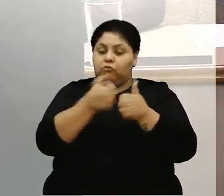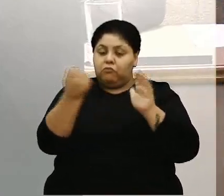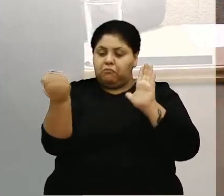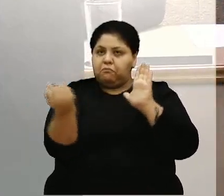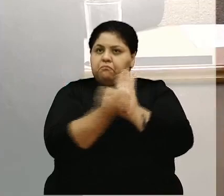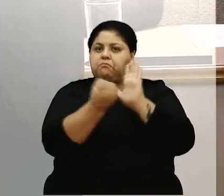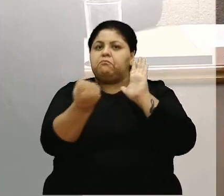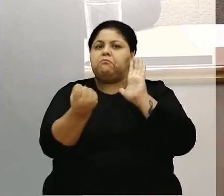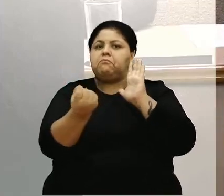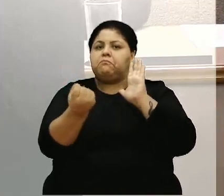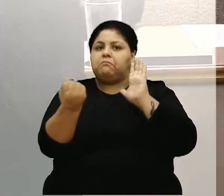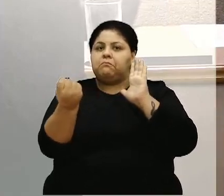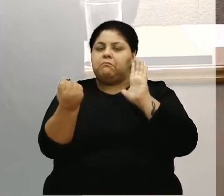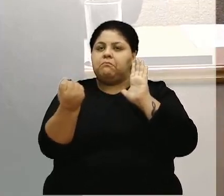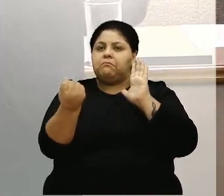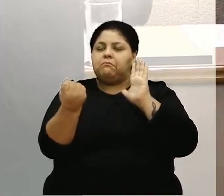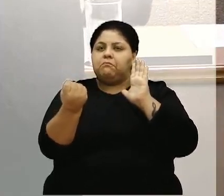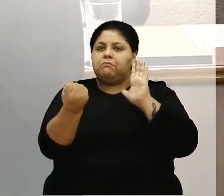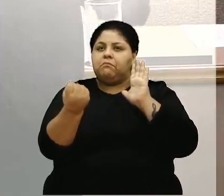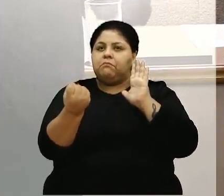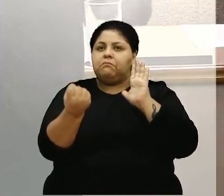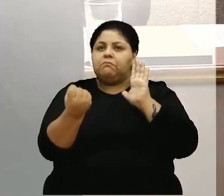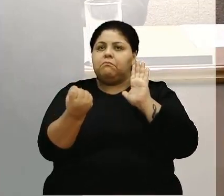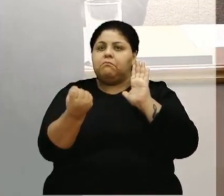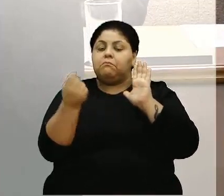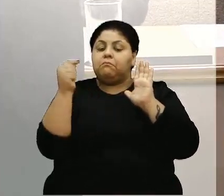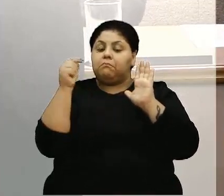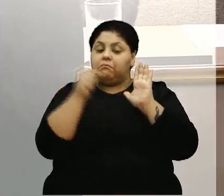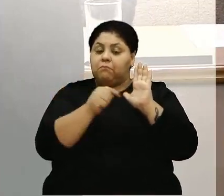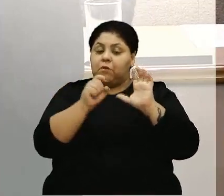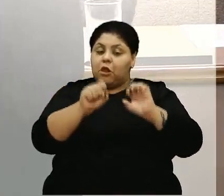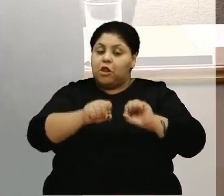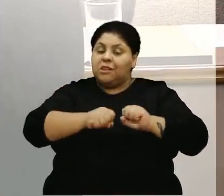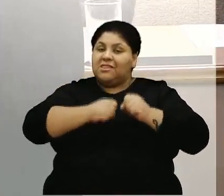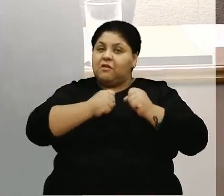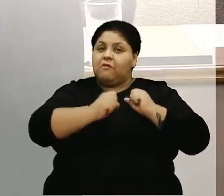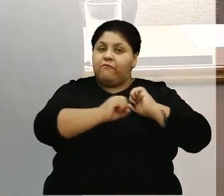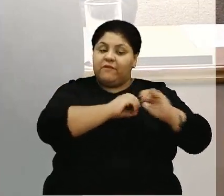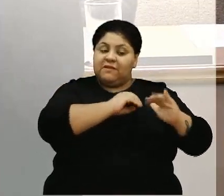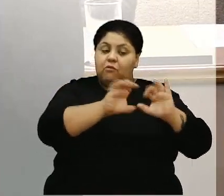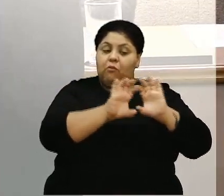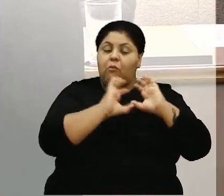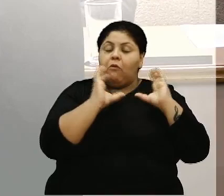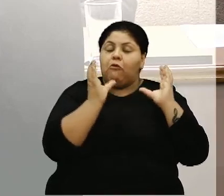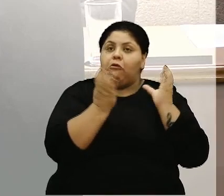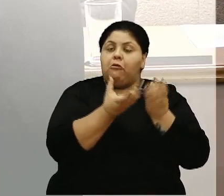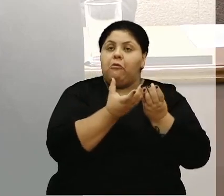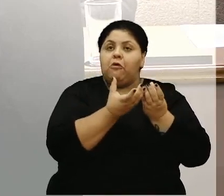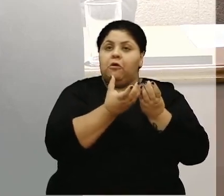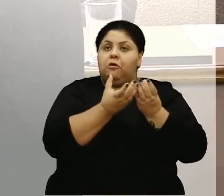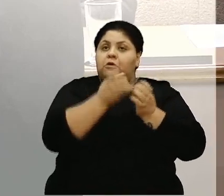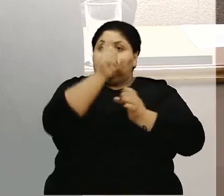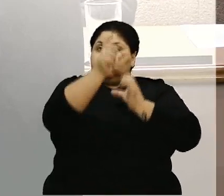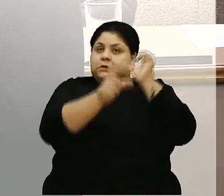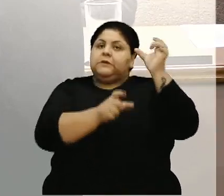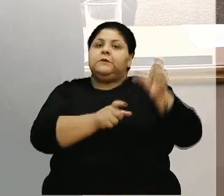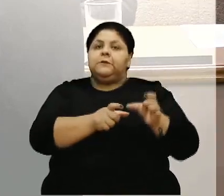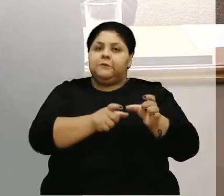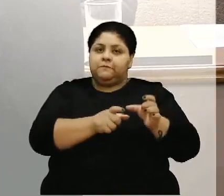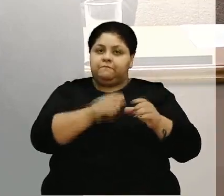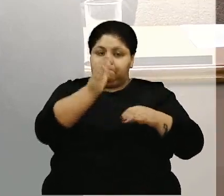deixou seu legado, e um legado foi defender o movimento comunitário, defender as pessoas que